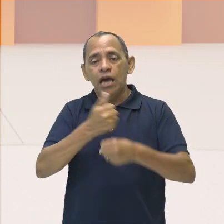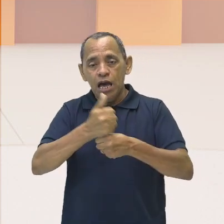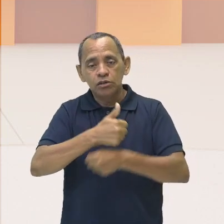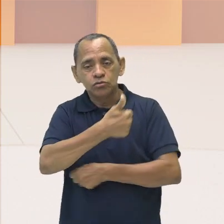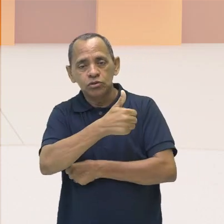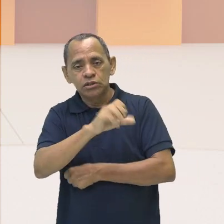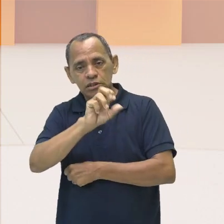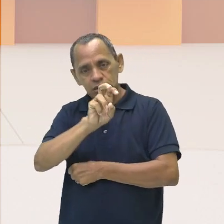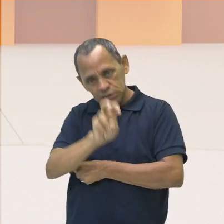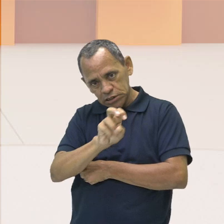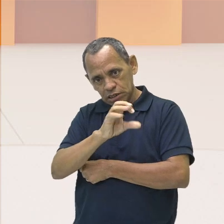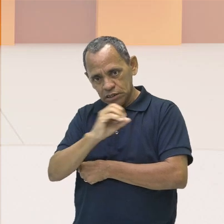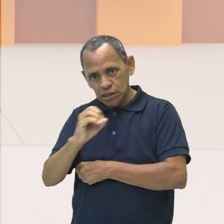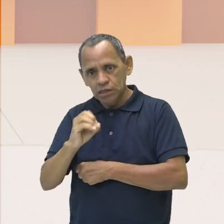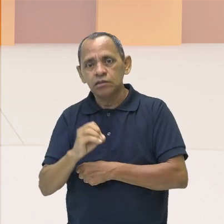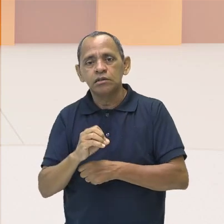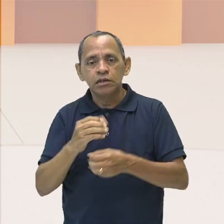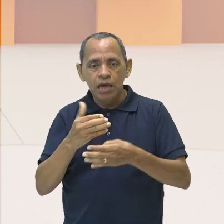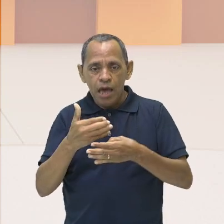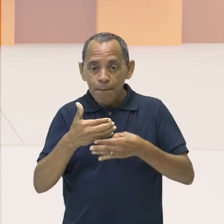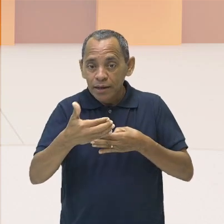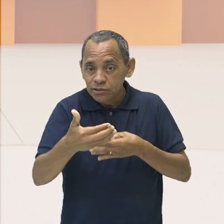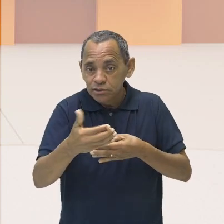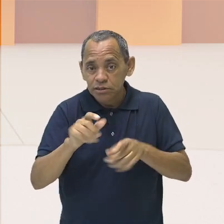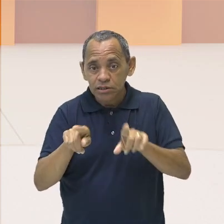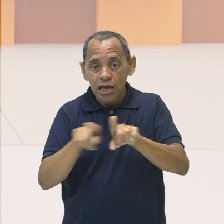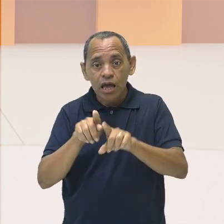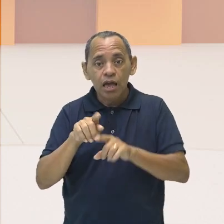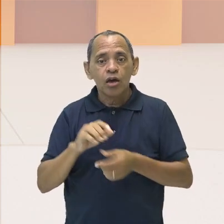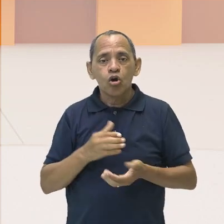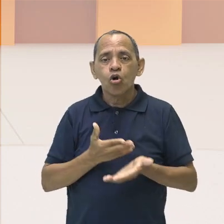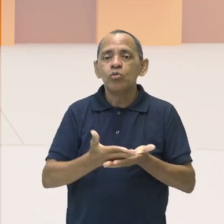A partir da chegada dos portugueses, começou